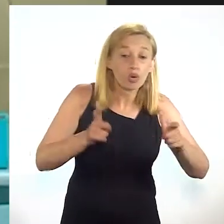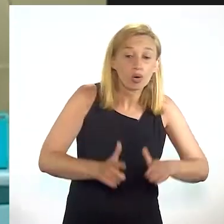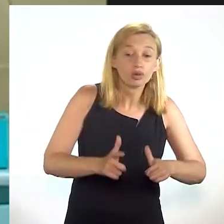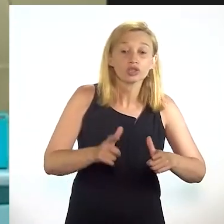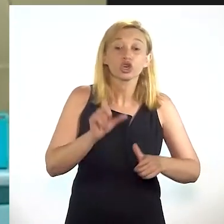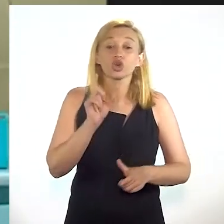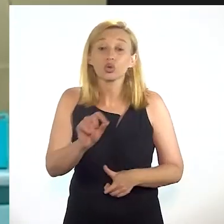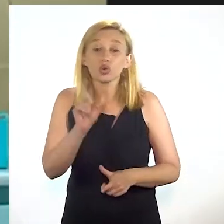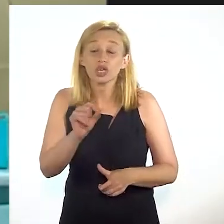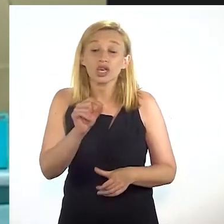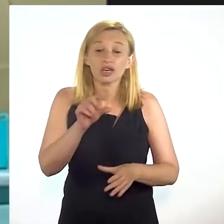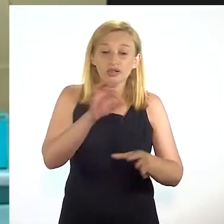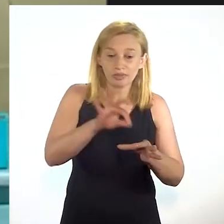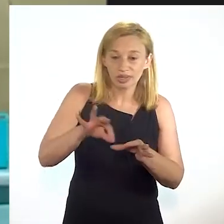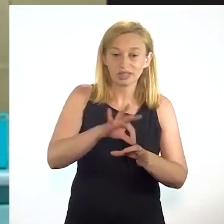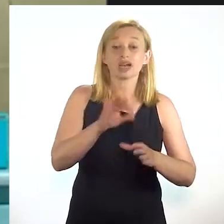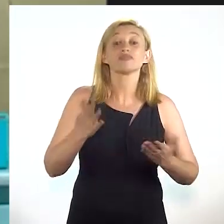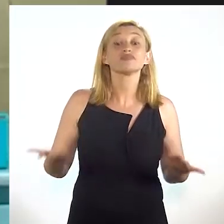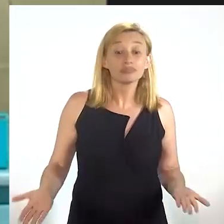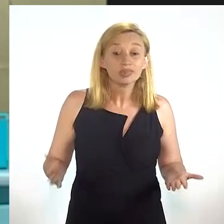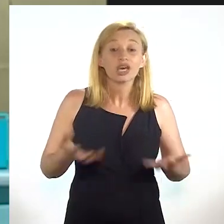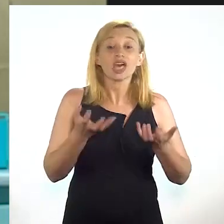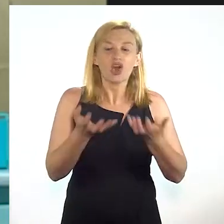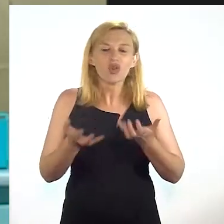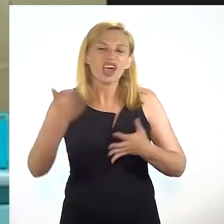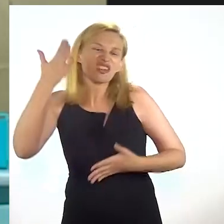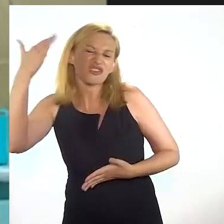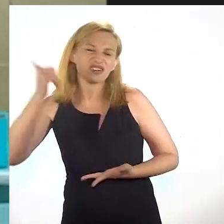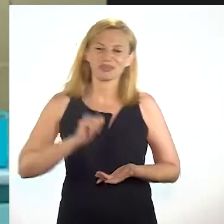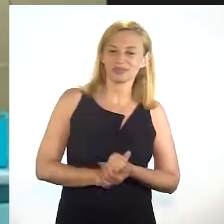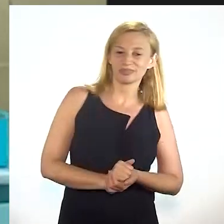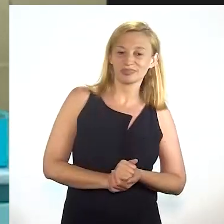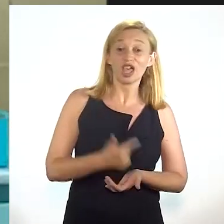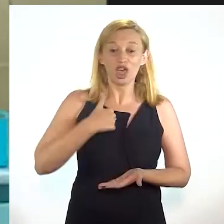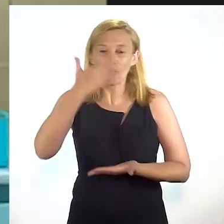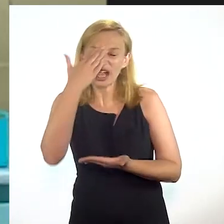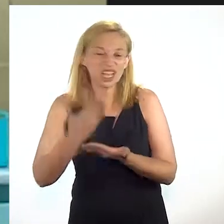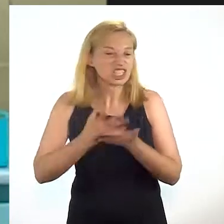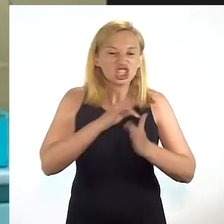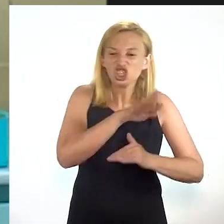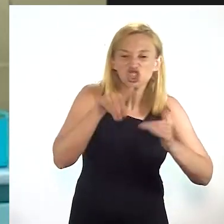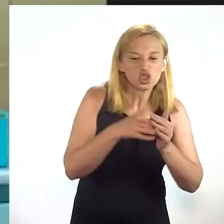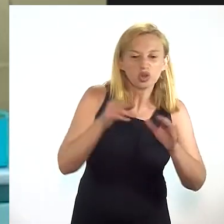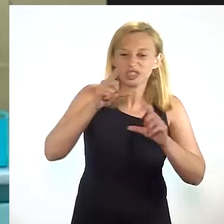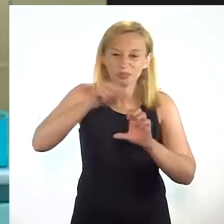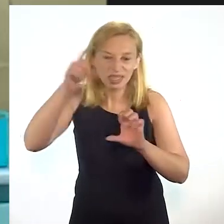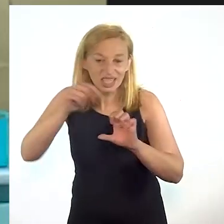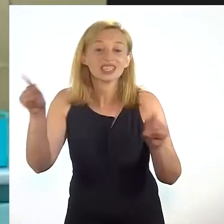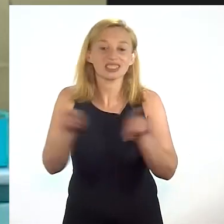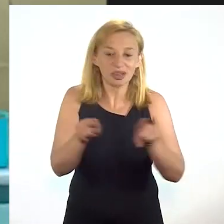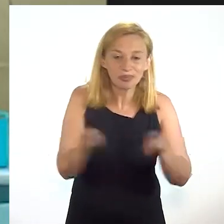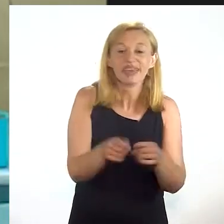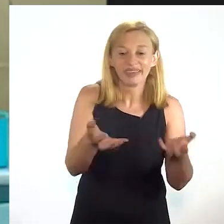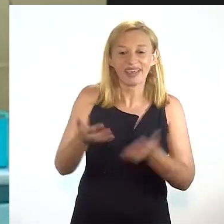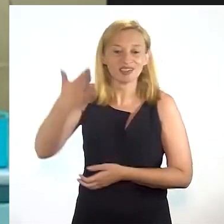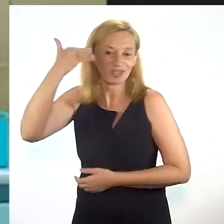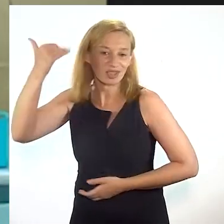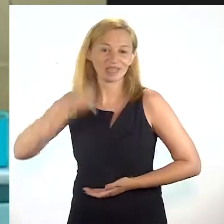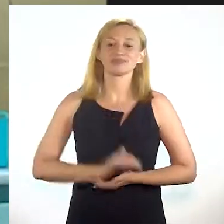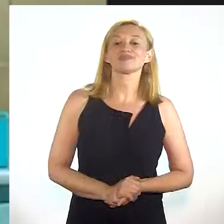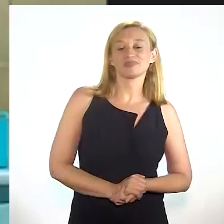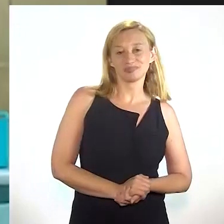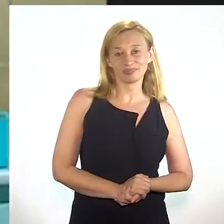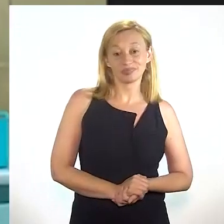escolher como, quando, onde e o que vai plantar. Né? E eu quero plantar sucesso. Eu acredito que todas